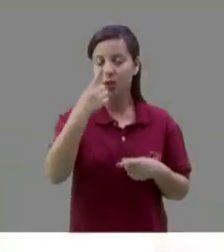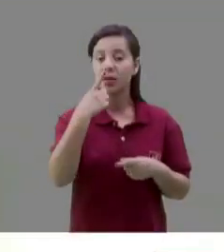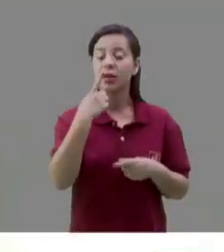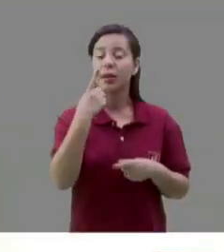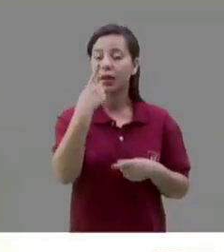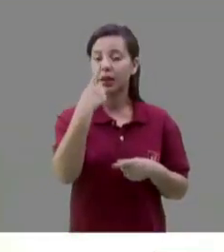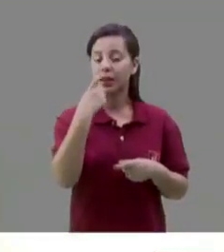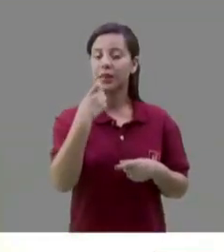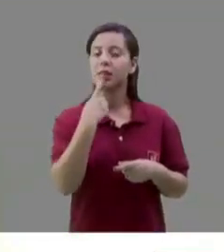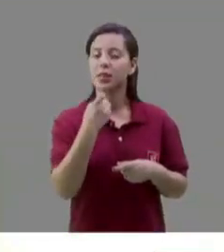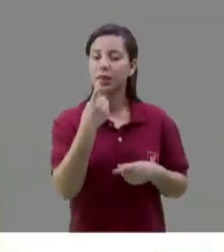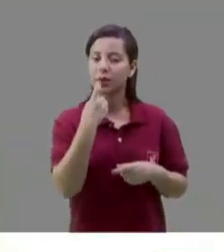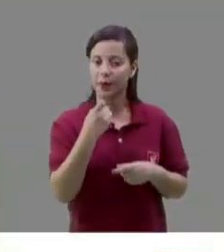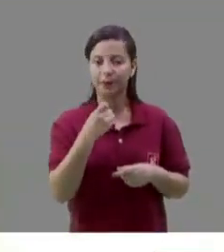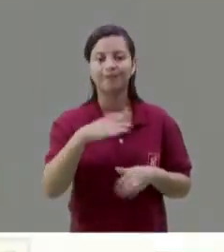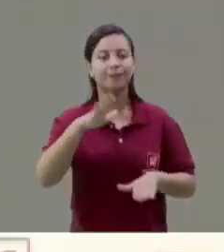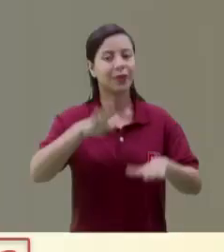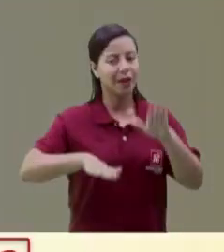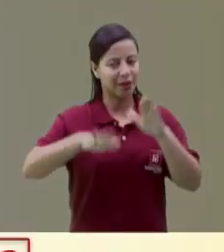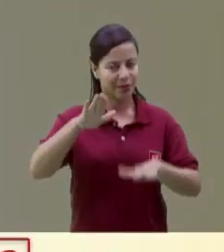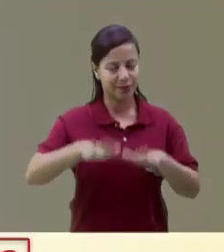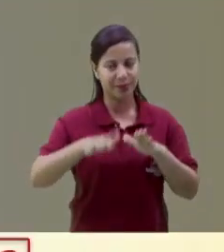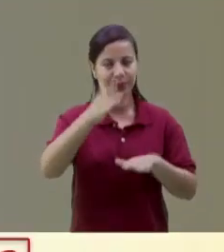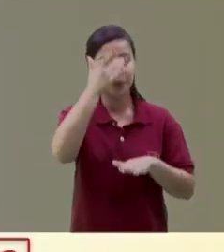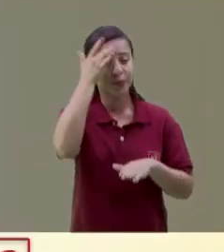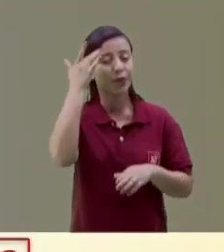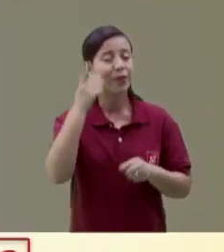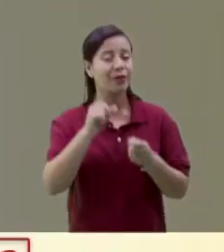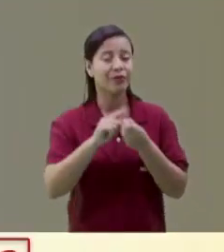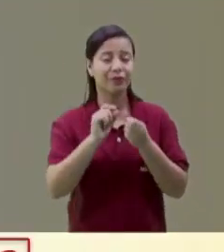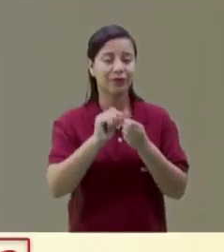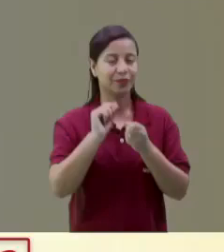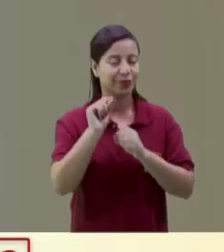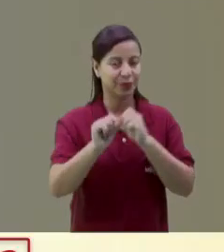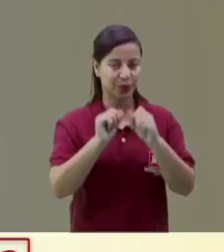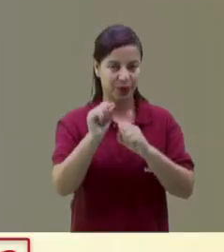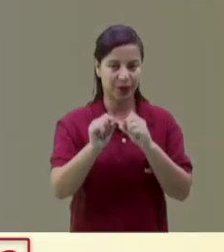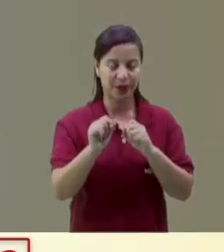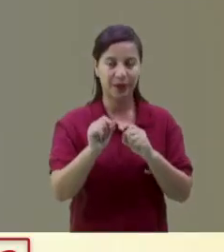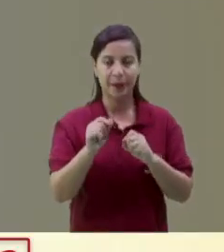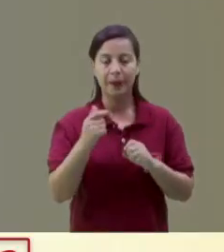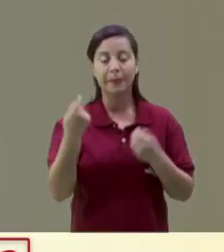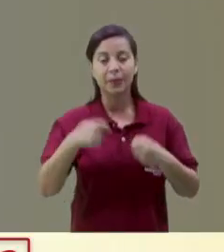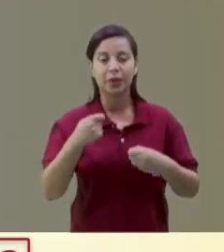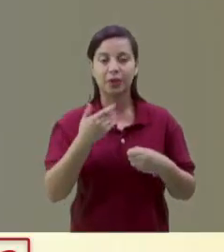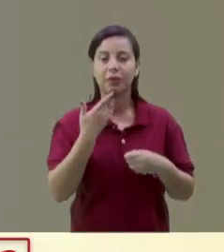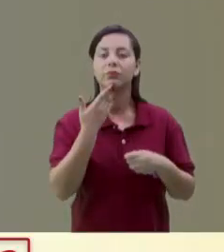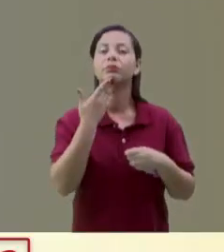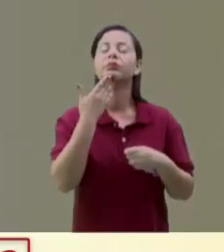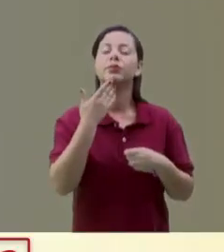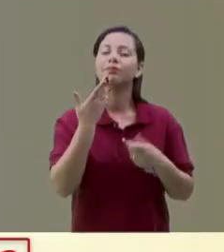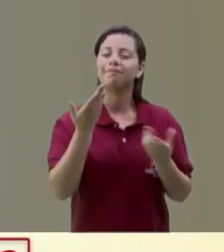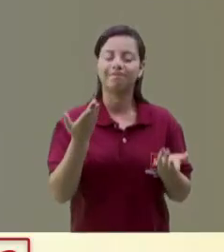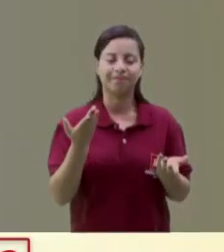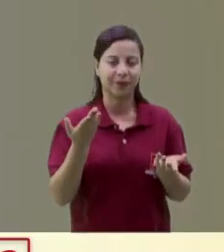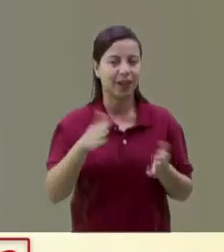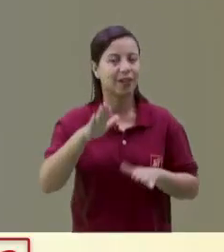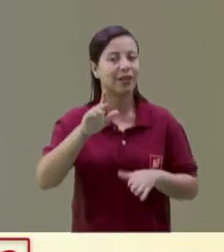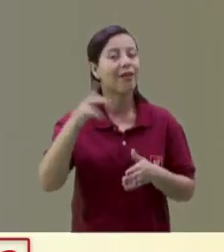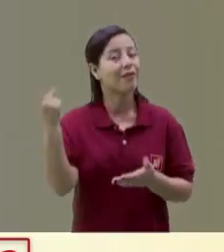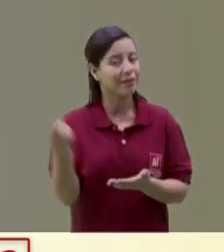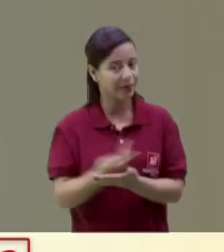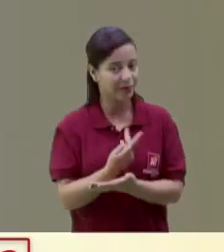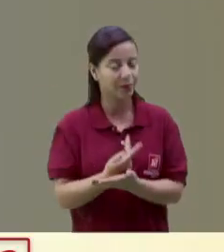as pessoas fazem erroneamente, solicitam que a vítima levante a cabeça, o que pode promover que esse